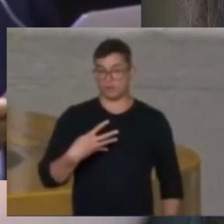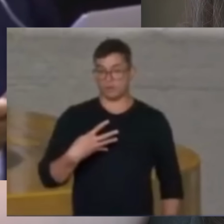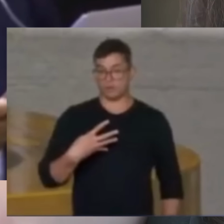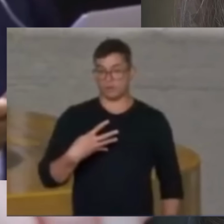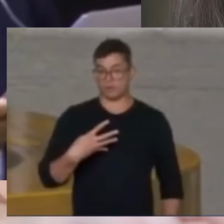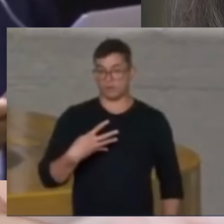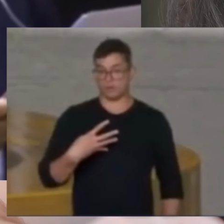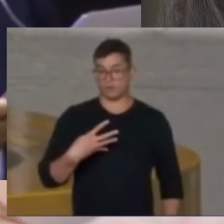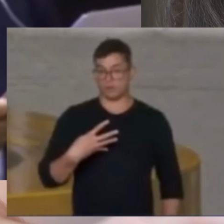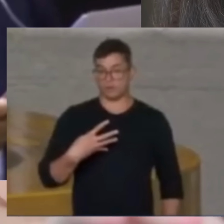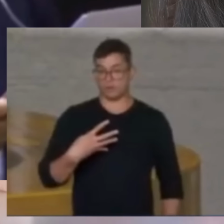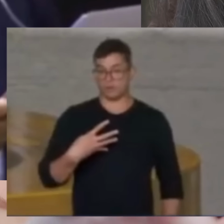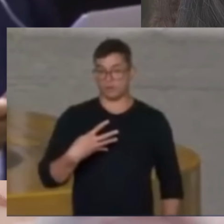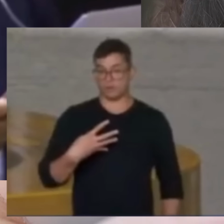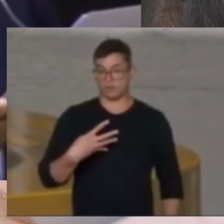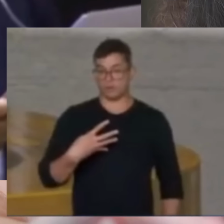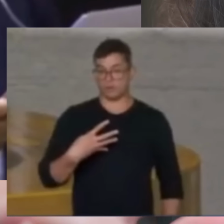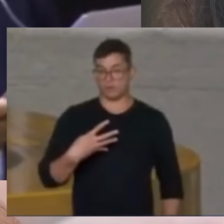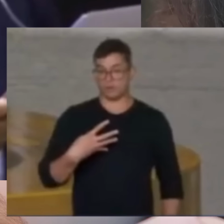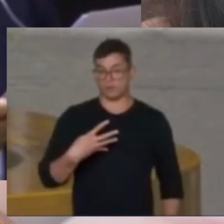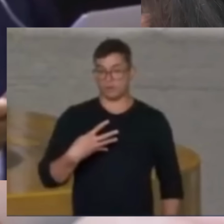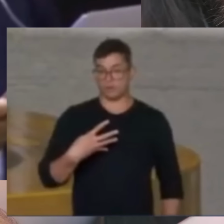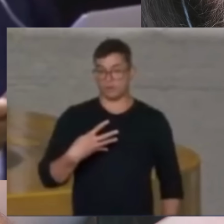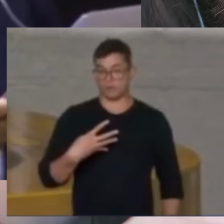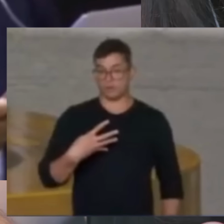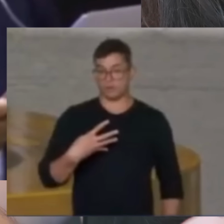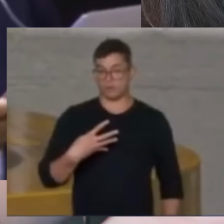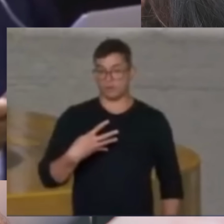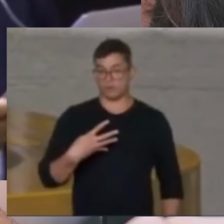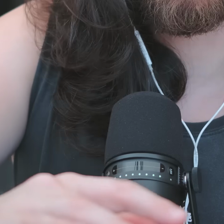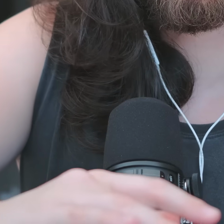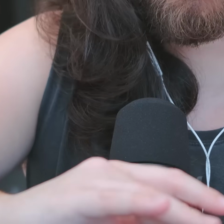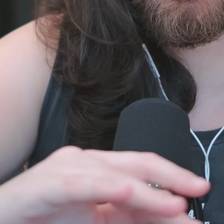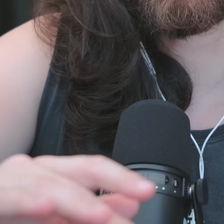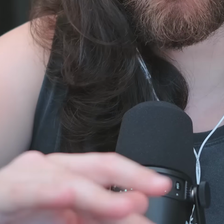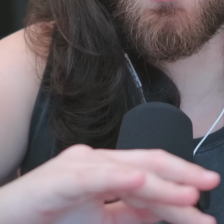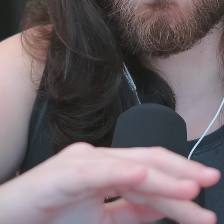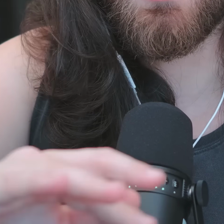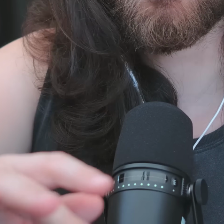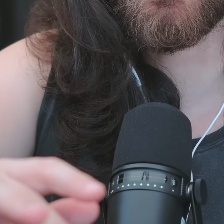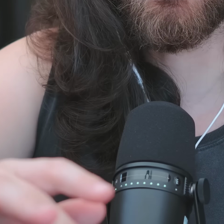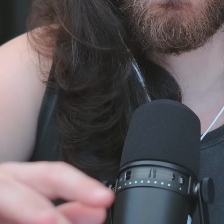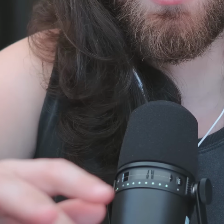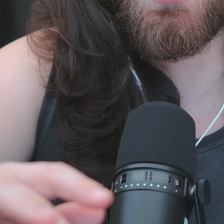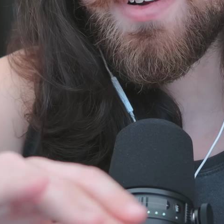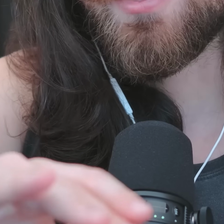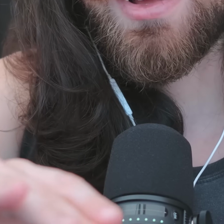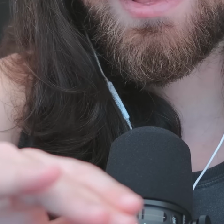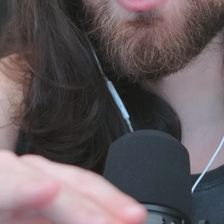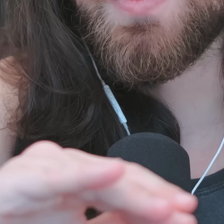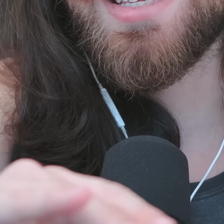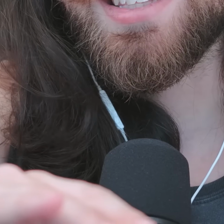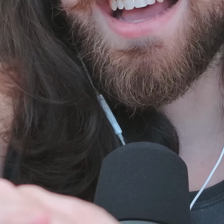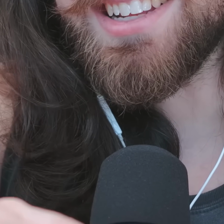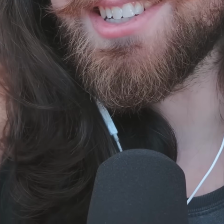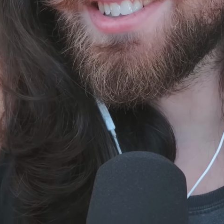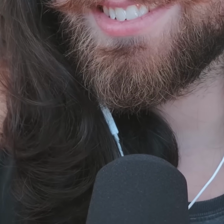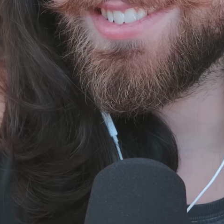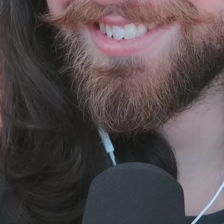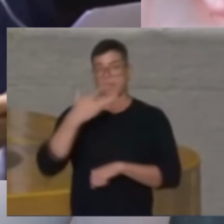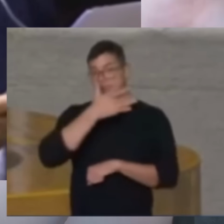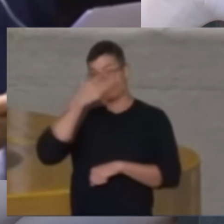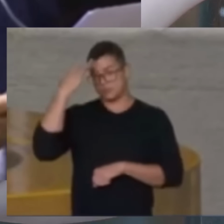obesas. Agora nós vamos começar a mostrar por que ele é o melhor deputado de todos os tempos, tá? Ele usou esse momento maravilhoso para falar de